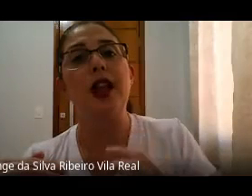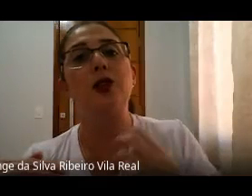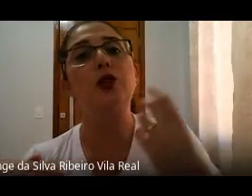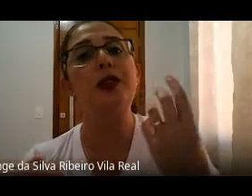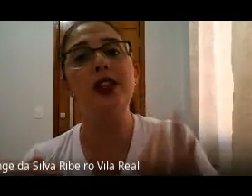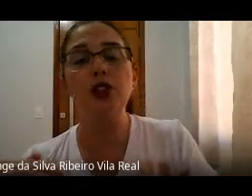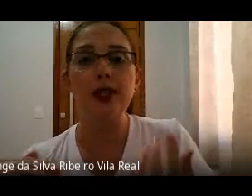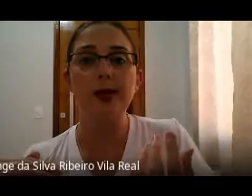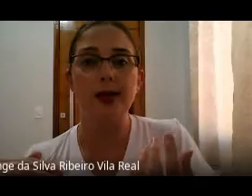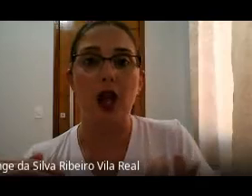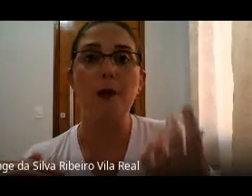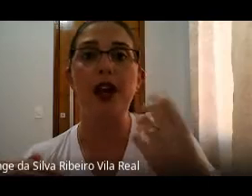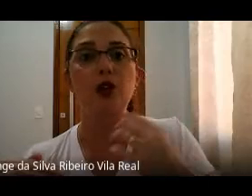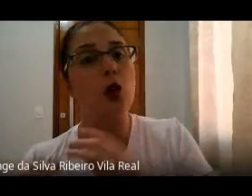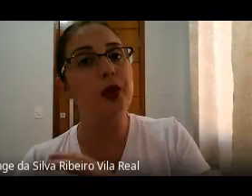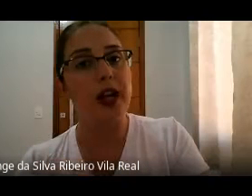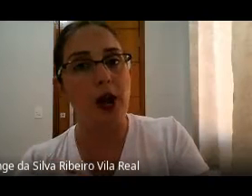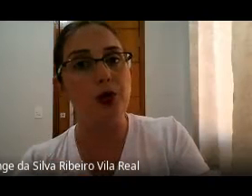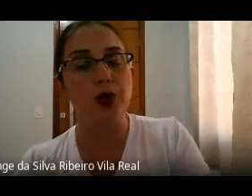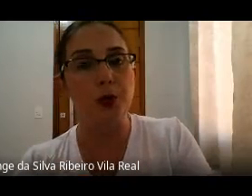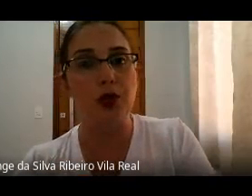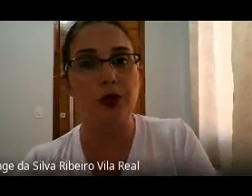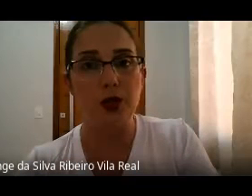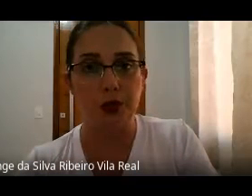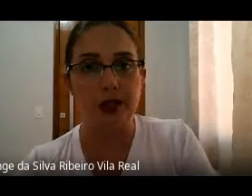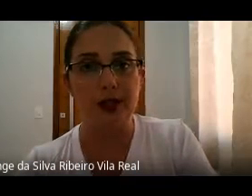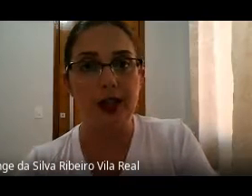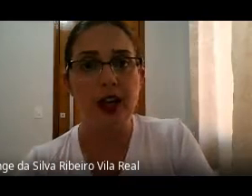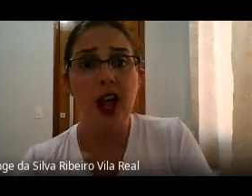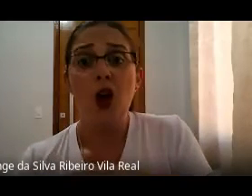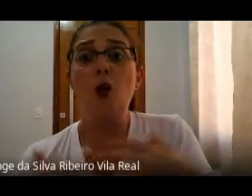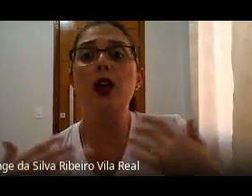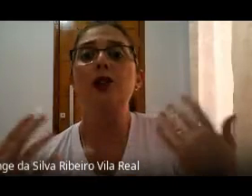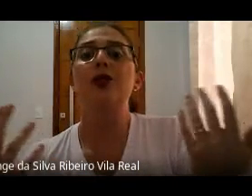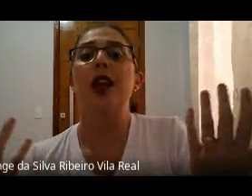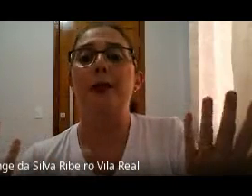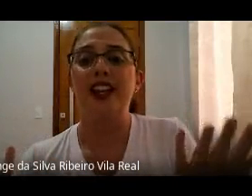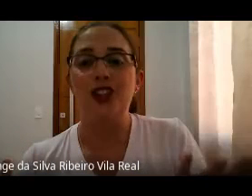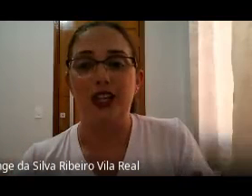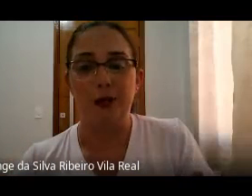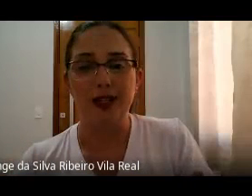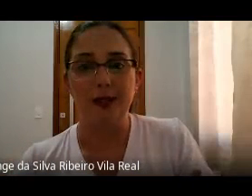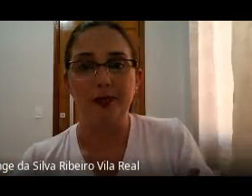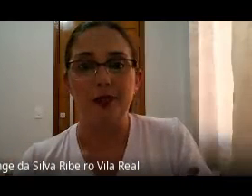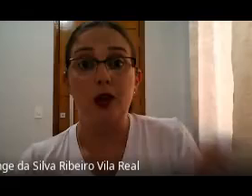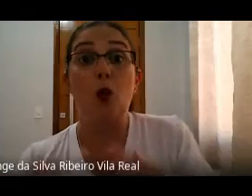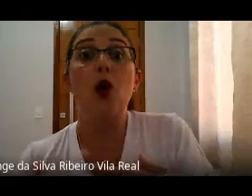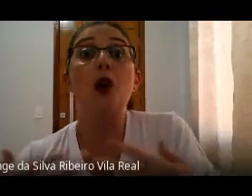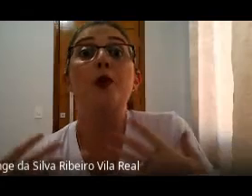vai nos dar o subsídio necessário para nos comunicarmos com as pessoas surdas. Quando se aprende